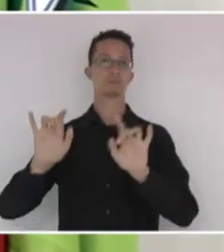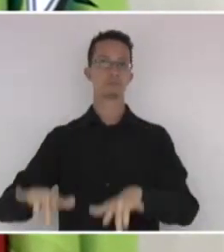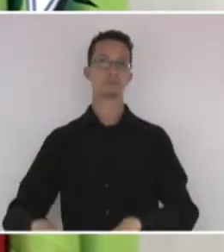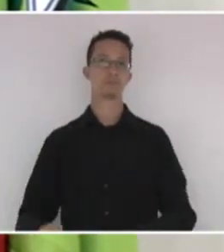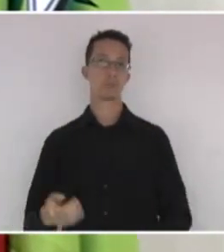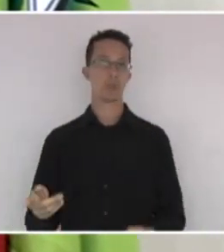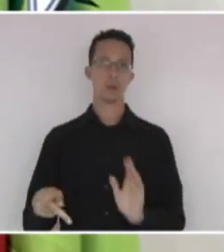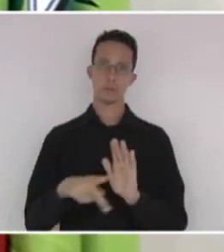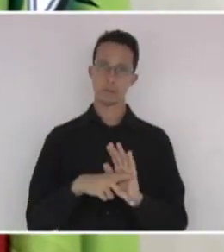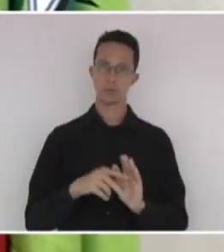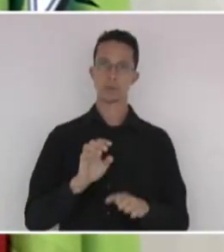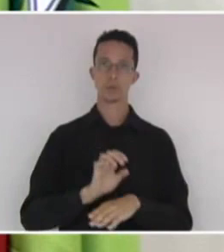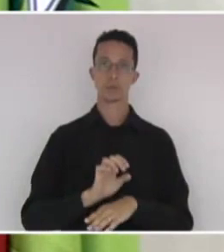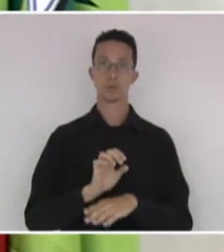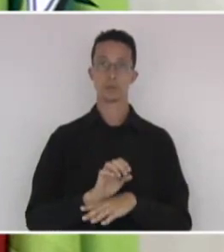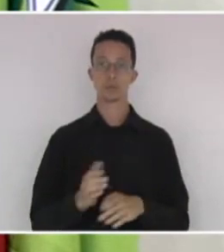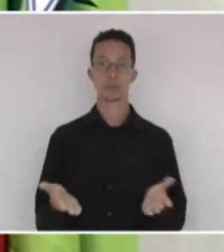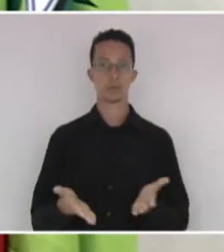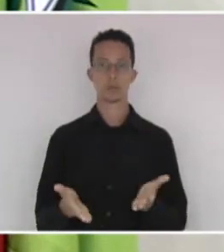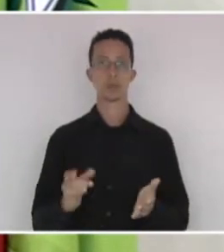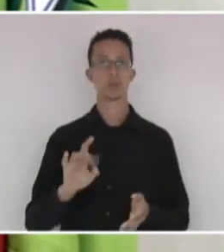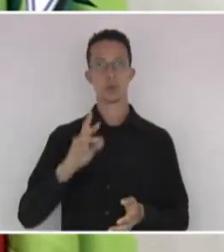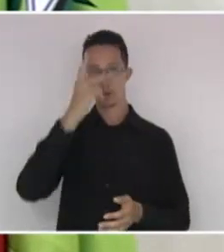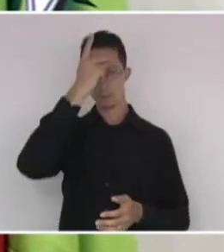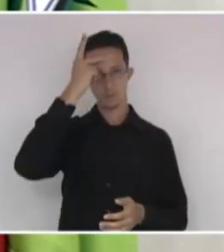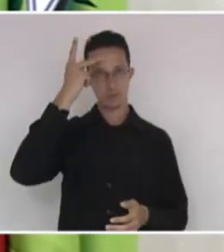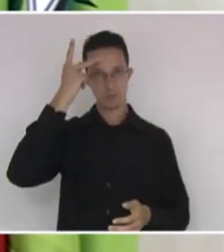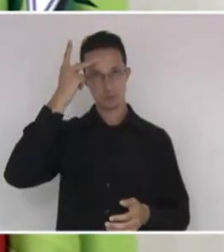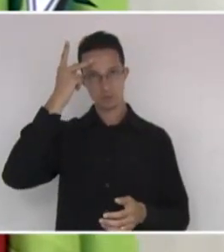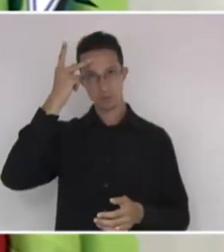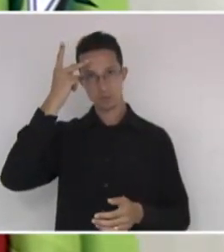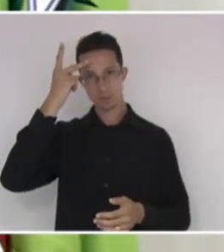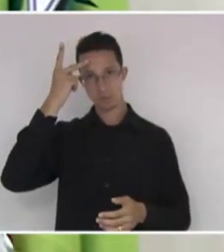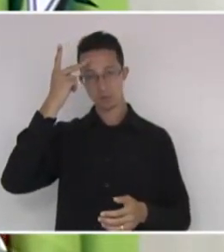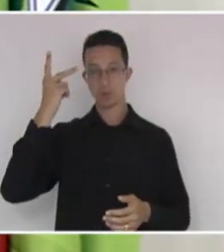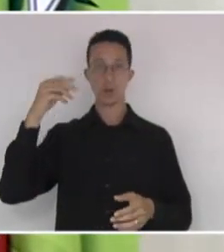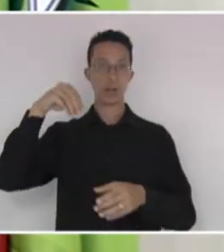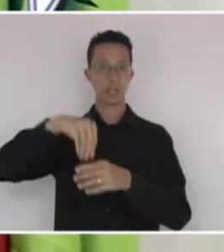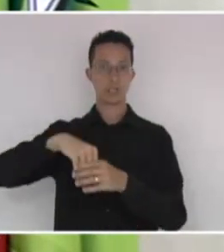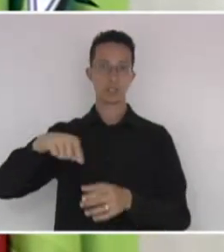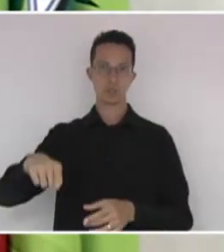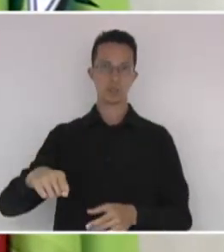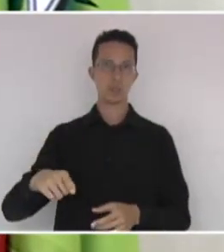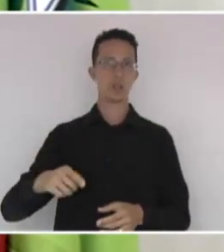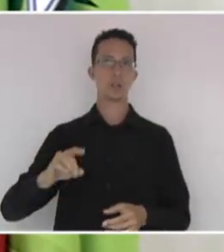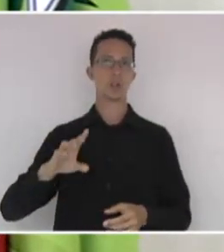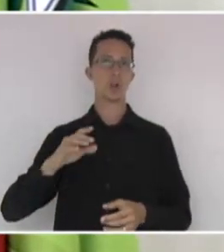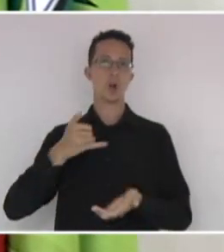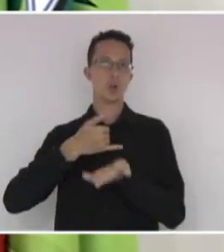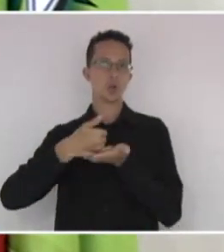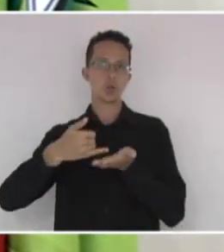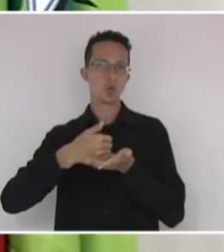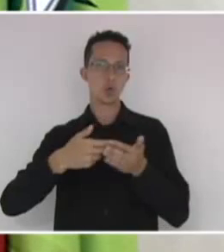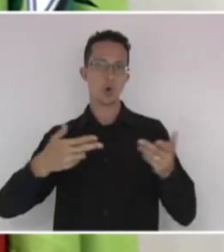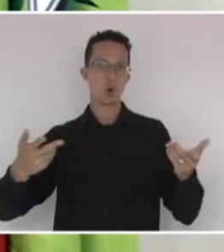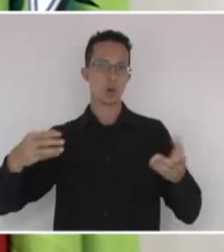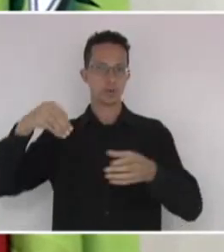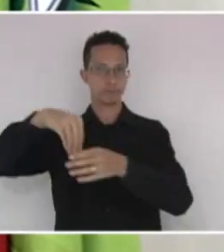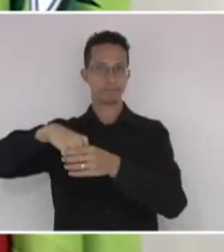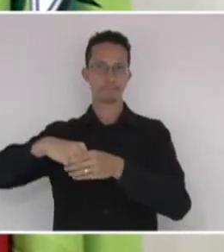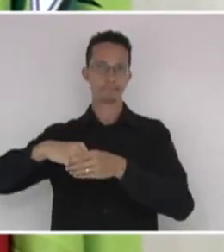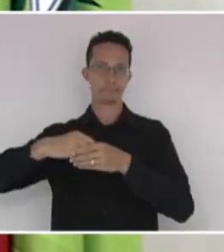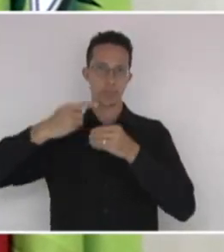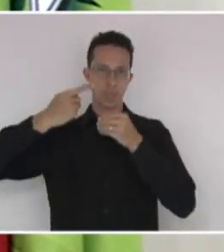se transformou numa pequena cracolândia, no cartão postal de Blumenau, à beira-rio,